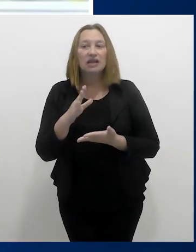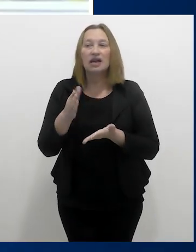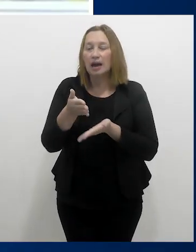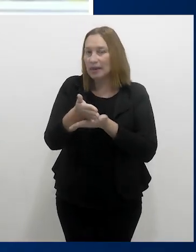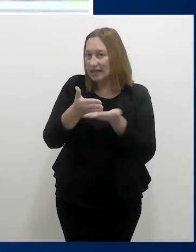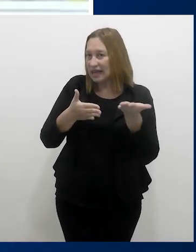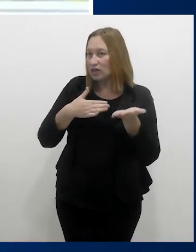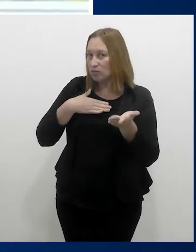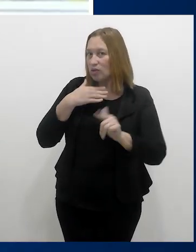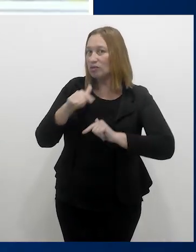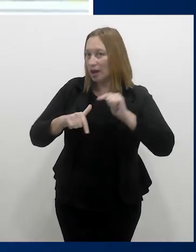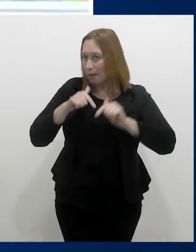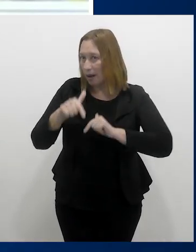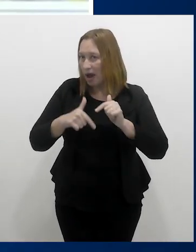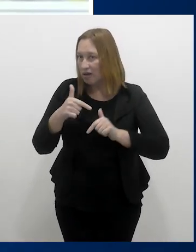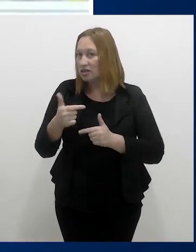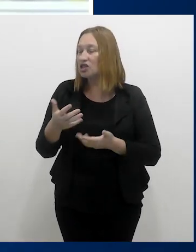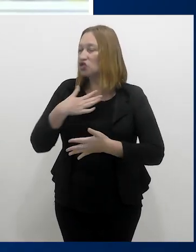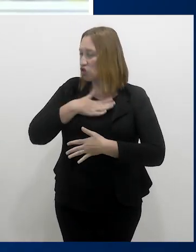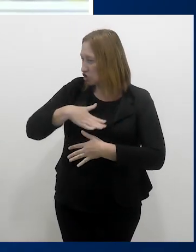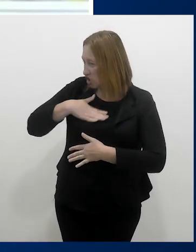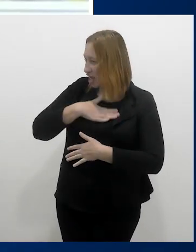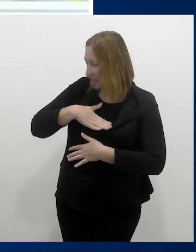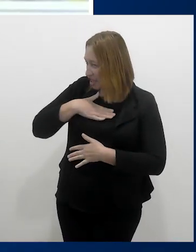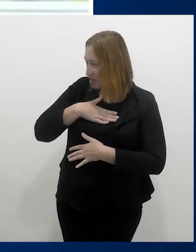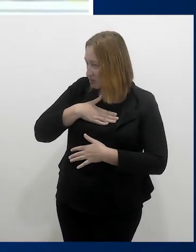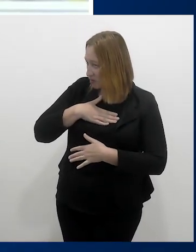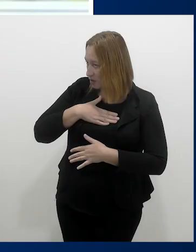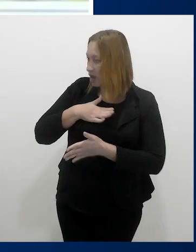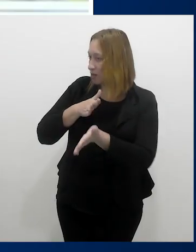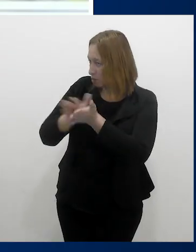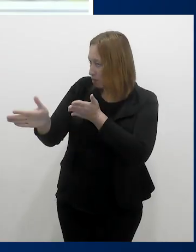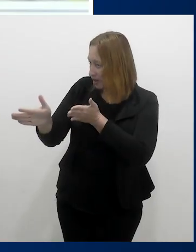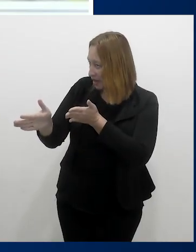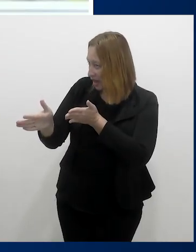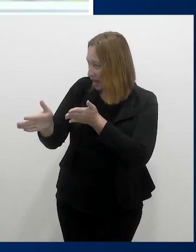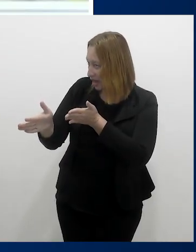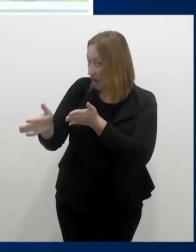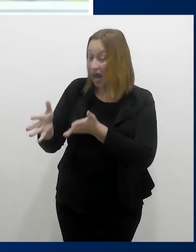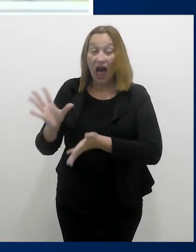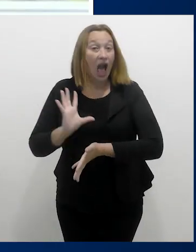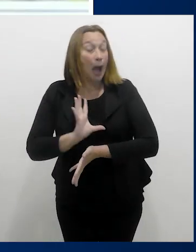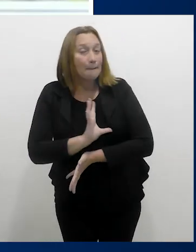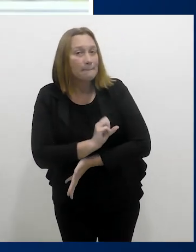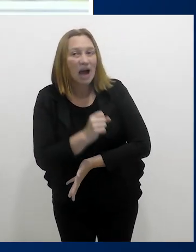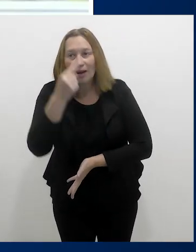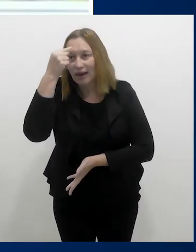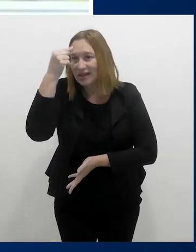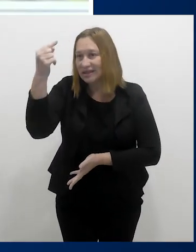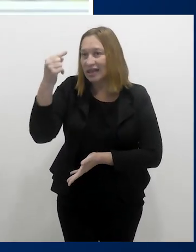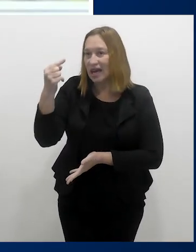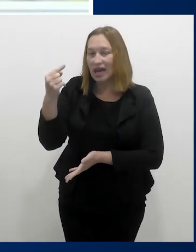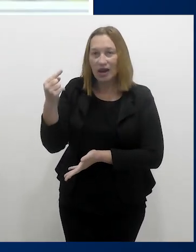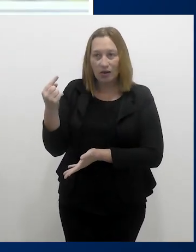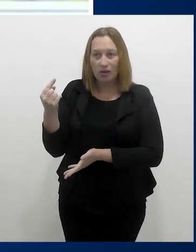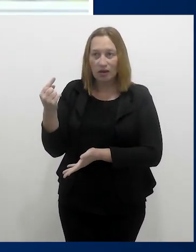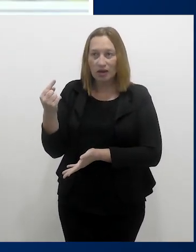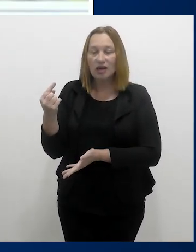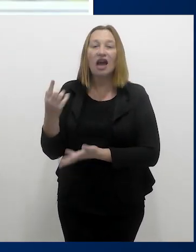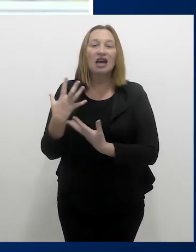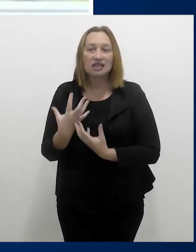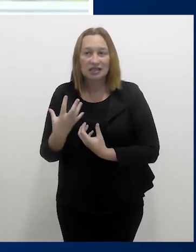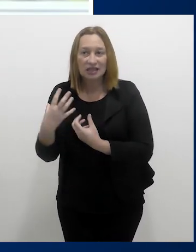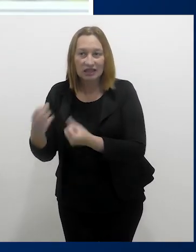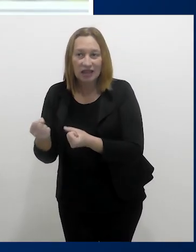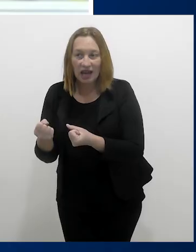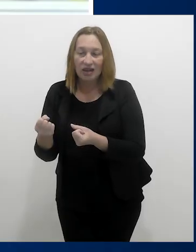do meu trabalho, né? Vocês gostariam de publicar? E elas adoraram a ideia, compraram muito